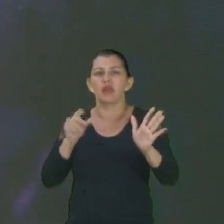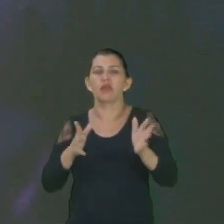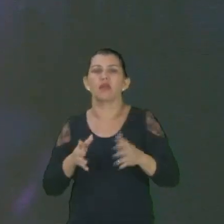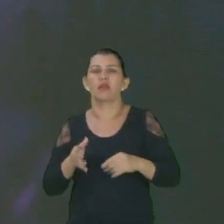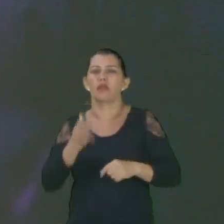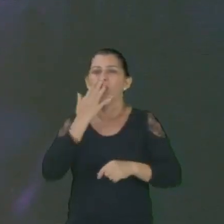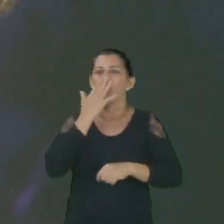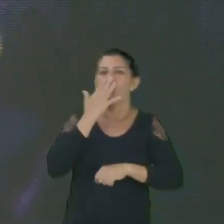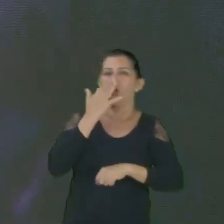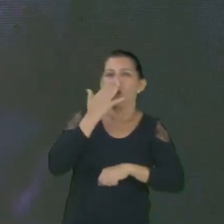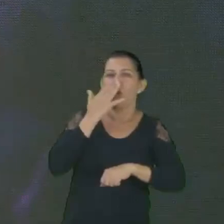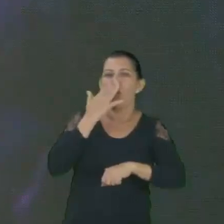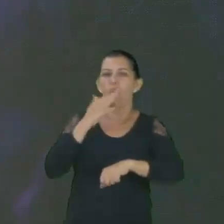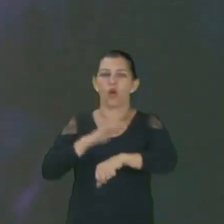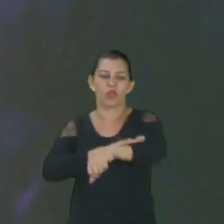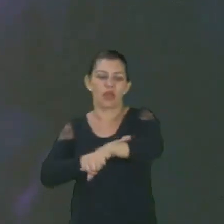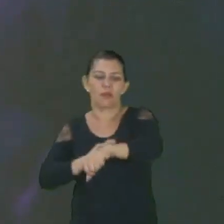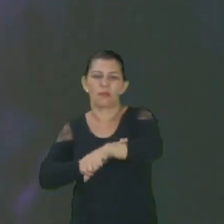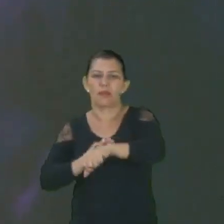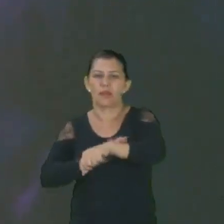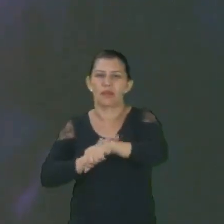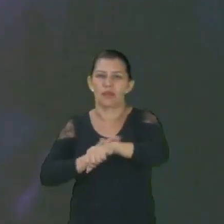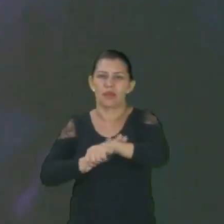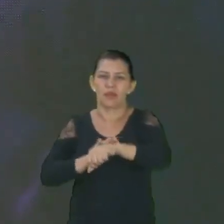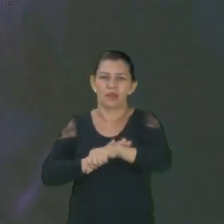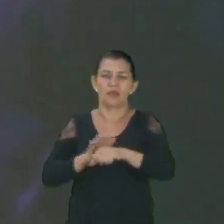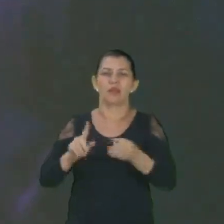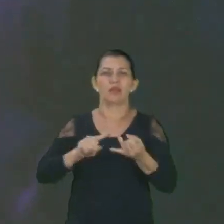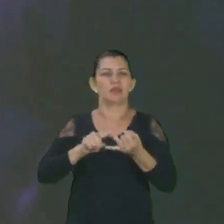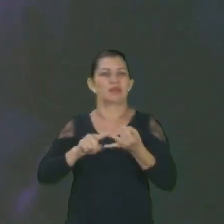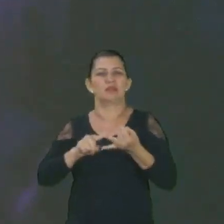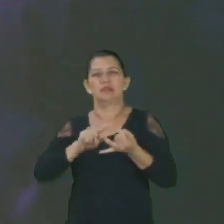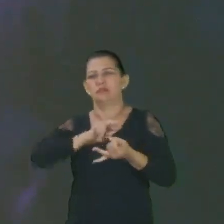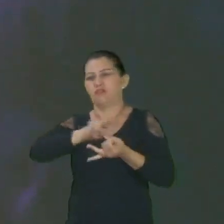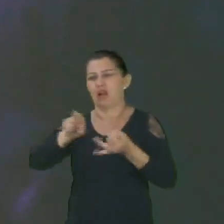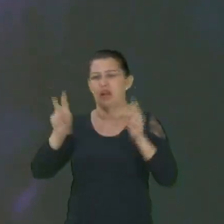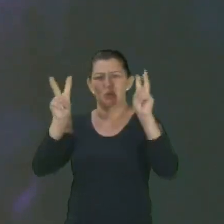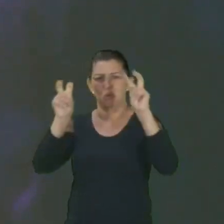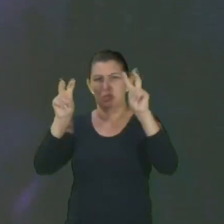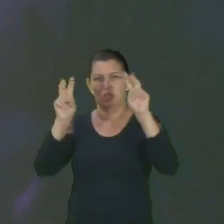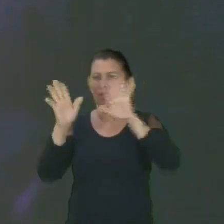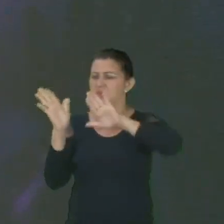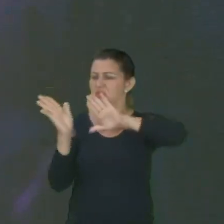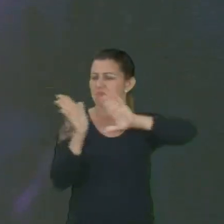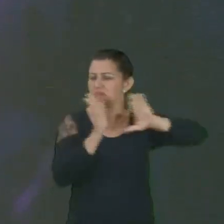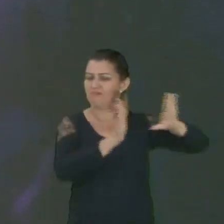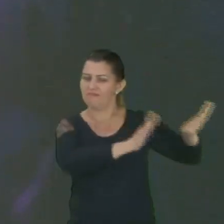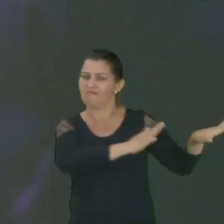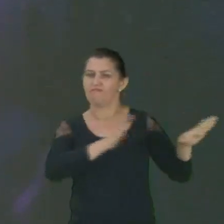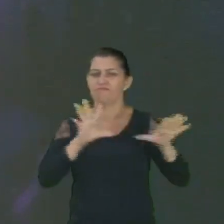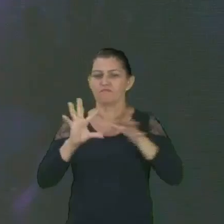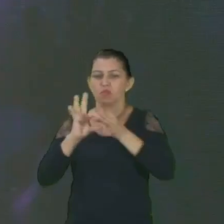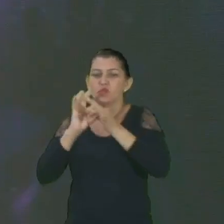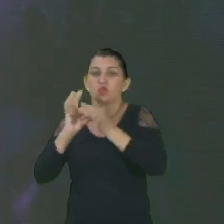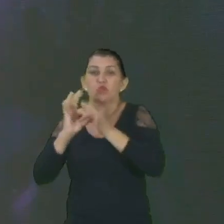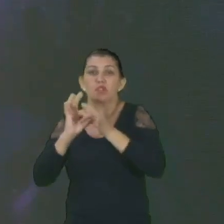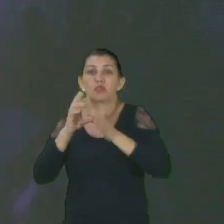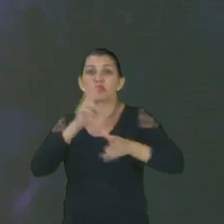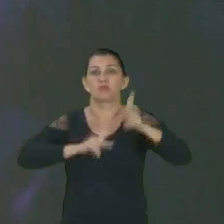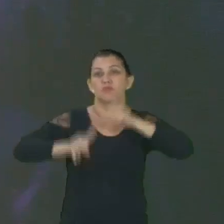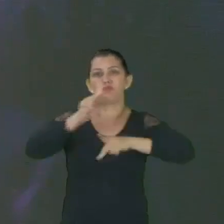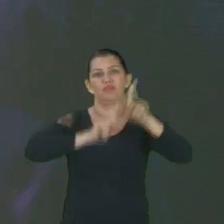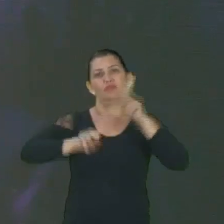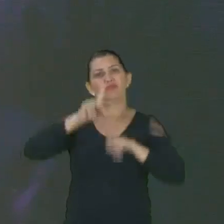da sua origem social, antes disso, nós todos somos povo